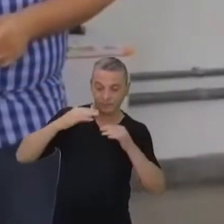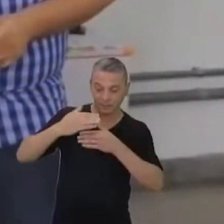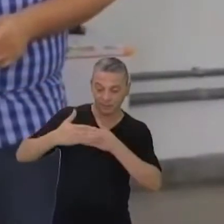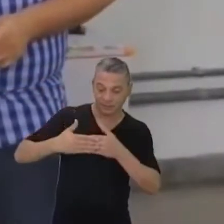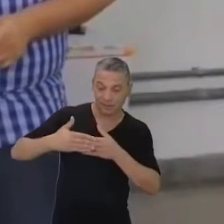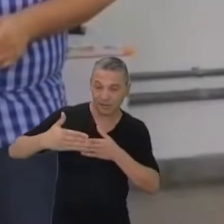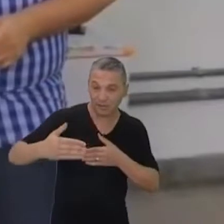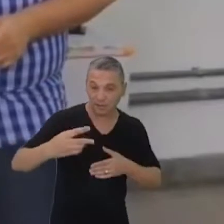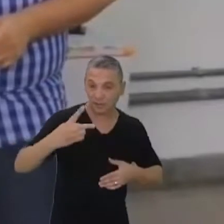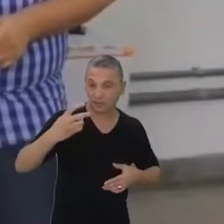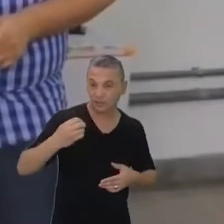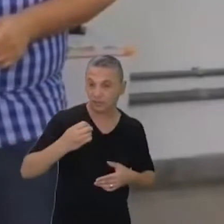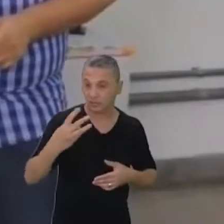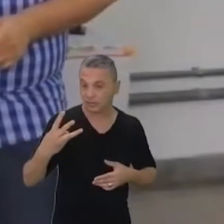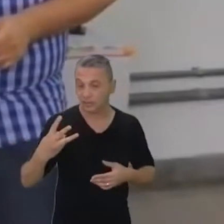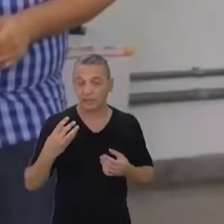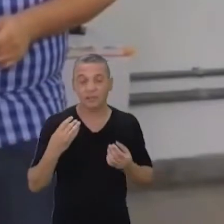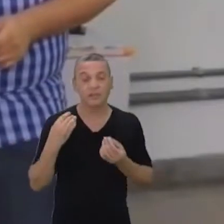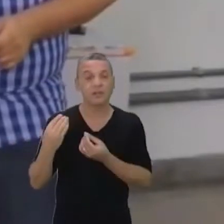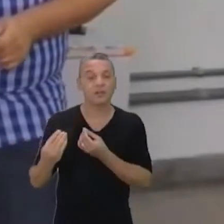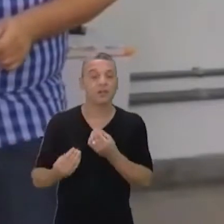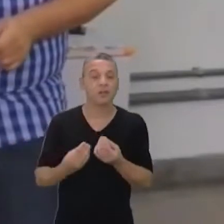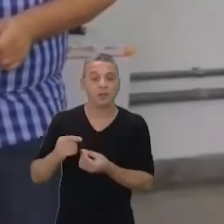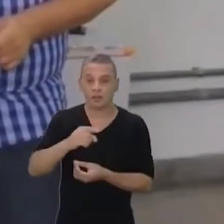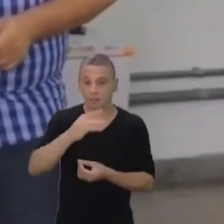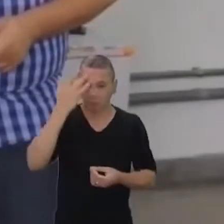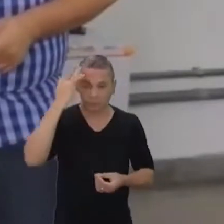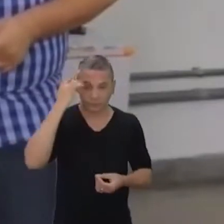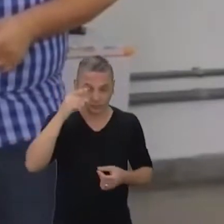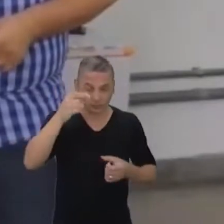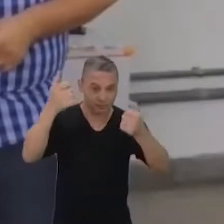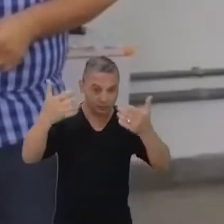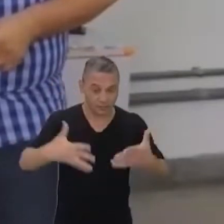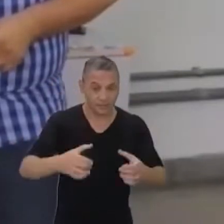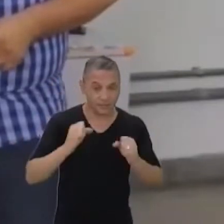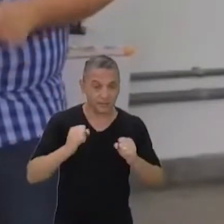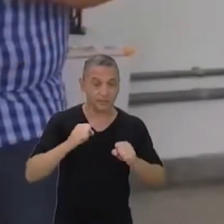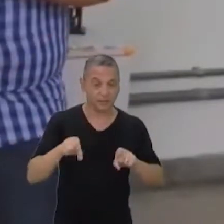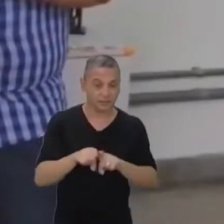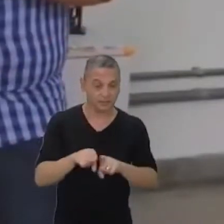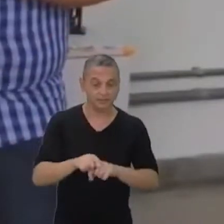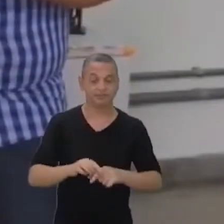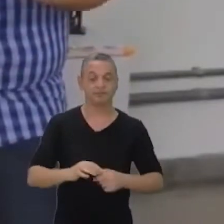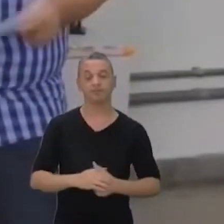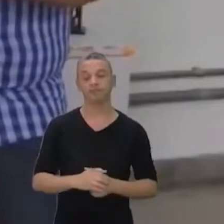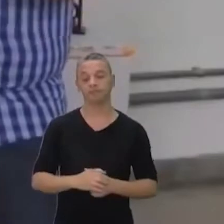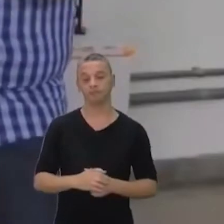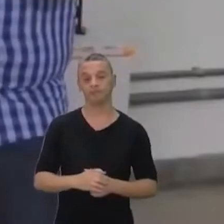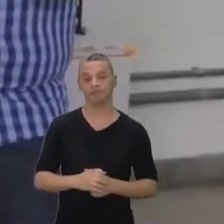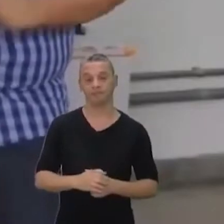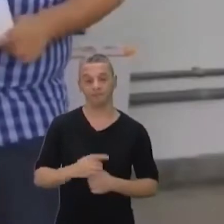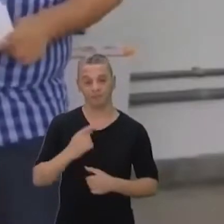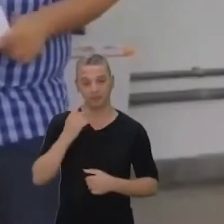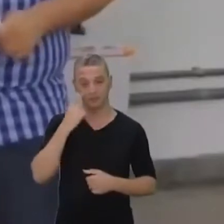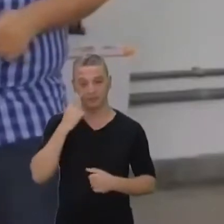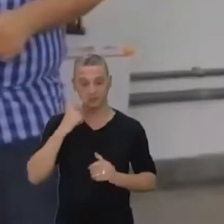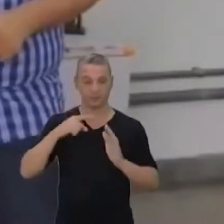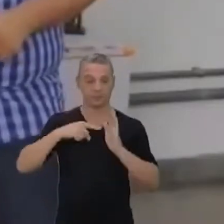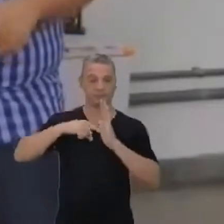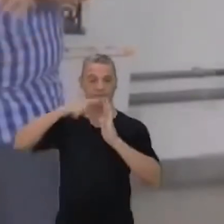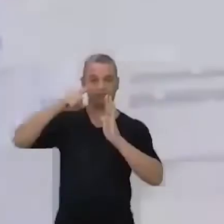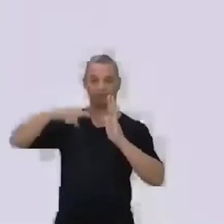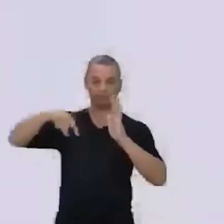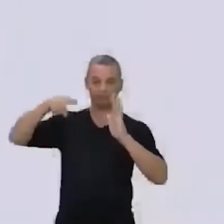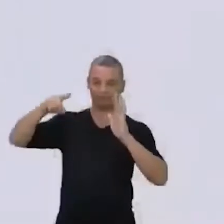próximo ano? Como que vai ser isso? Você poderia estar explicando para a gente, professor? Exatamente. E aí eu trouxe esse gráfico aqui que